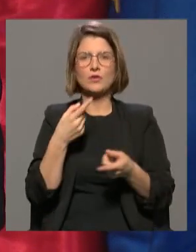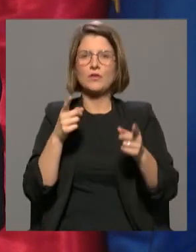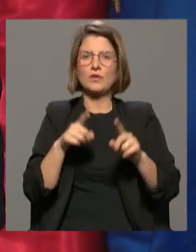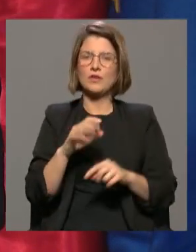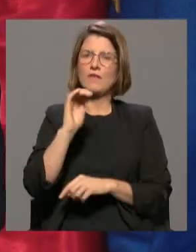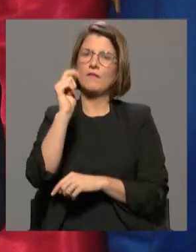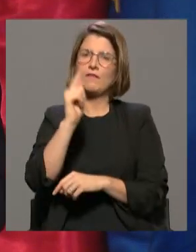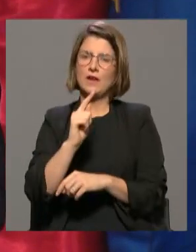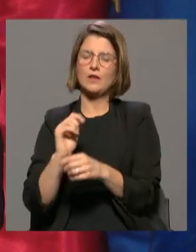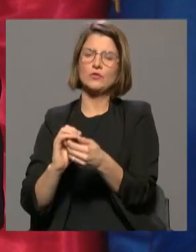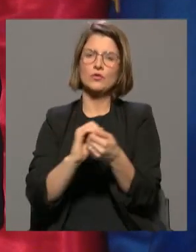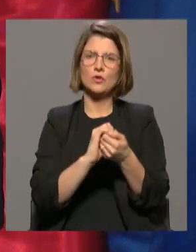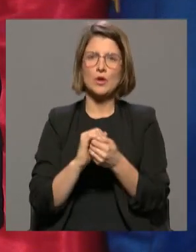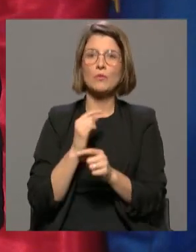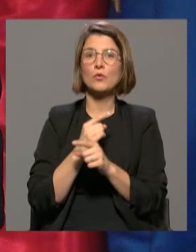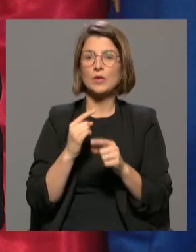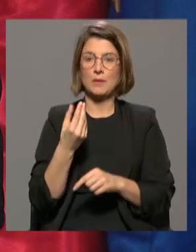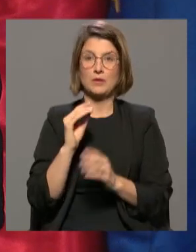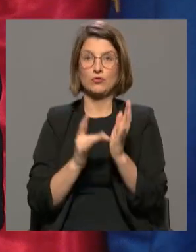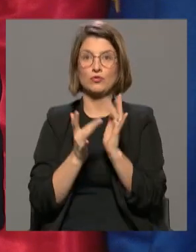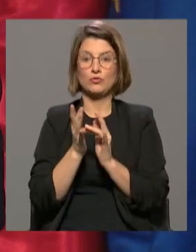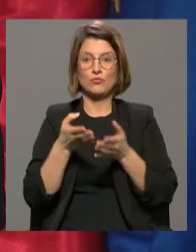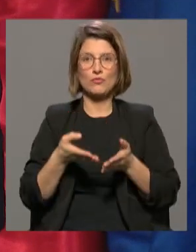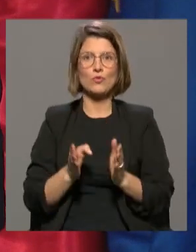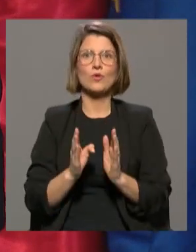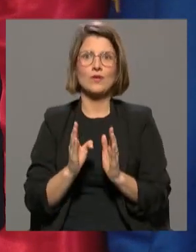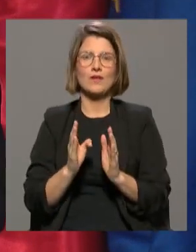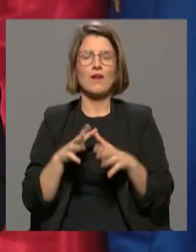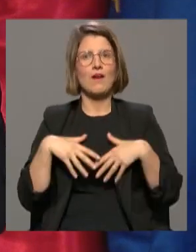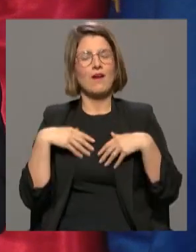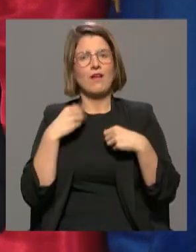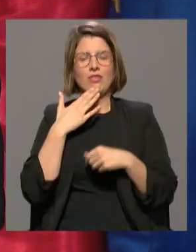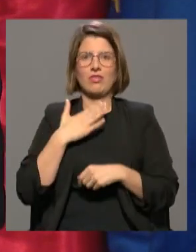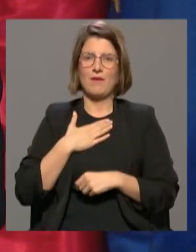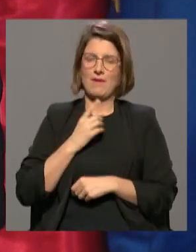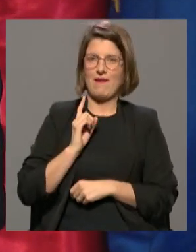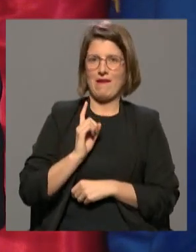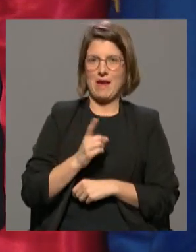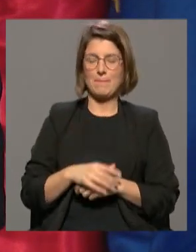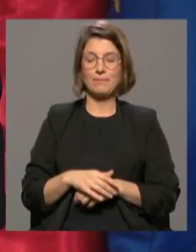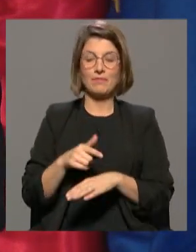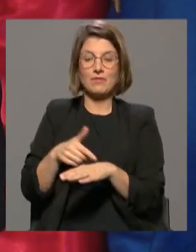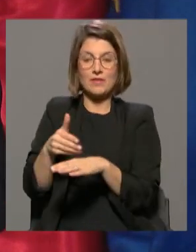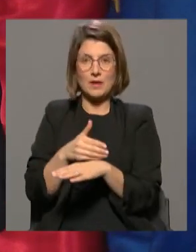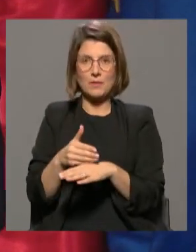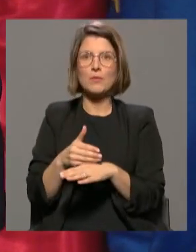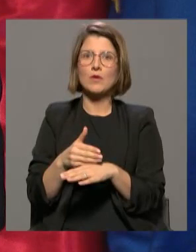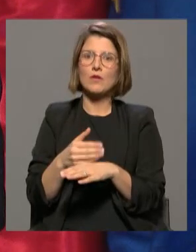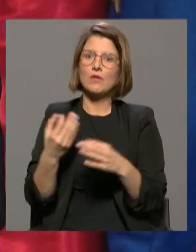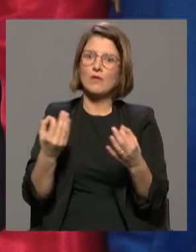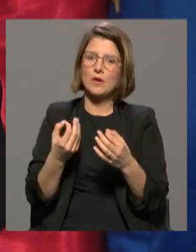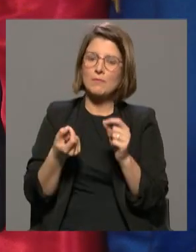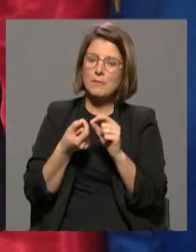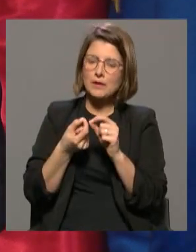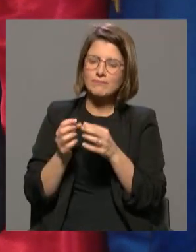solidariedade que o renascimento do Menino Jesus inspira momento para evidenciarmos em proximidade